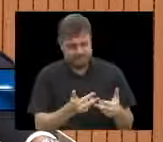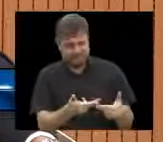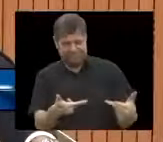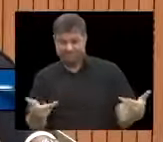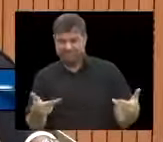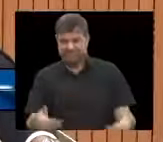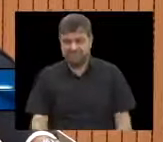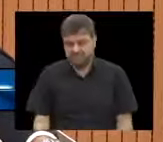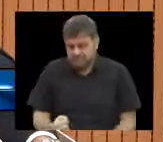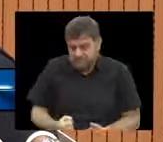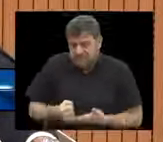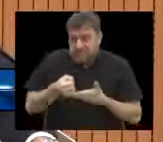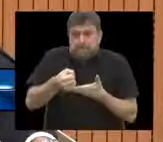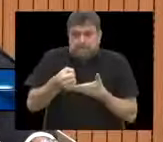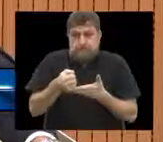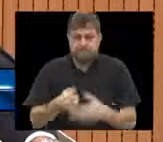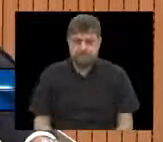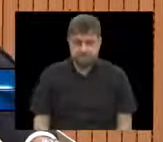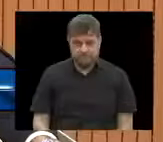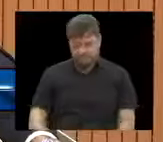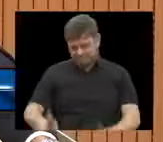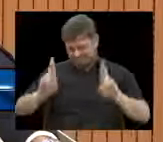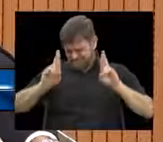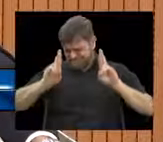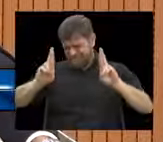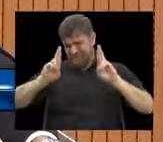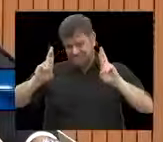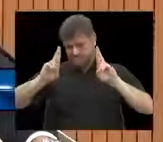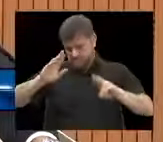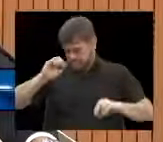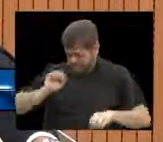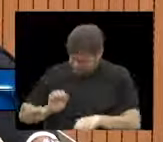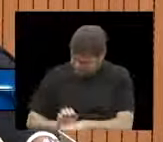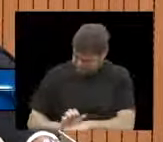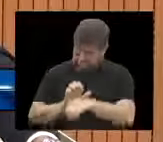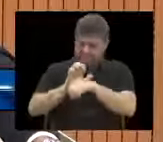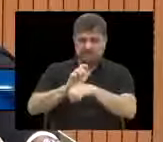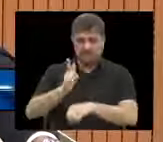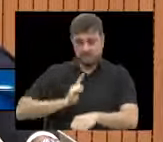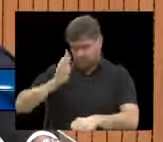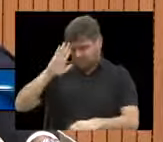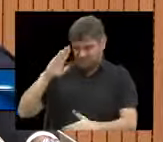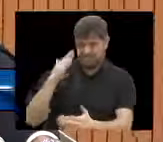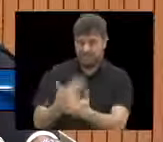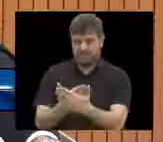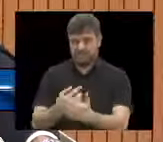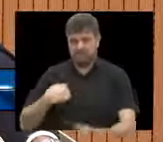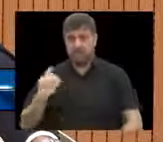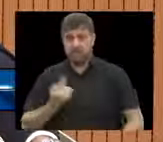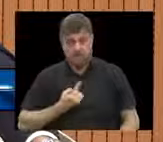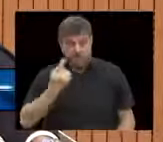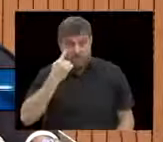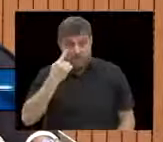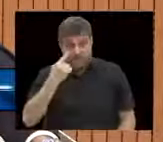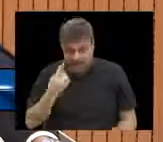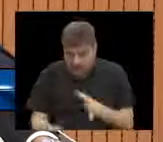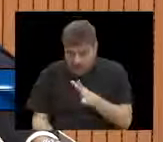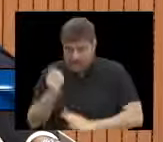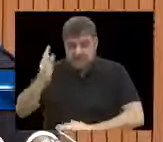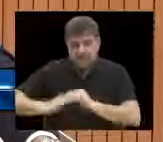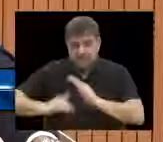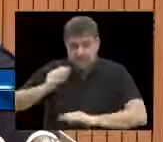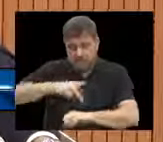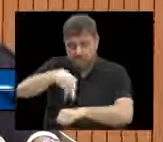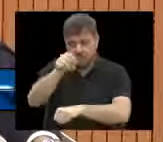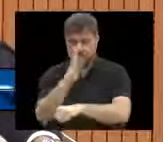acessórios e eu espero eu tenho esperança e nós ainda veremos isso em nosso